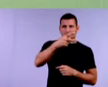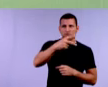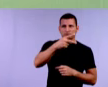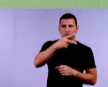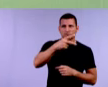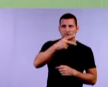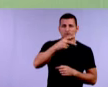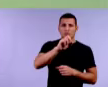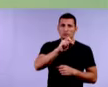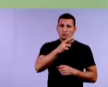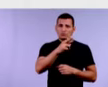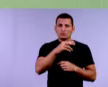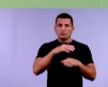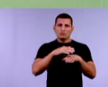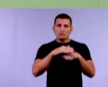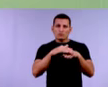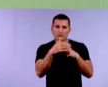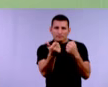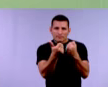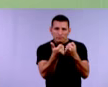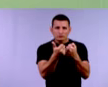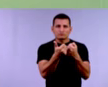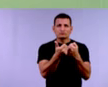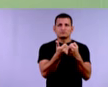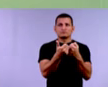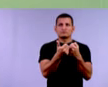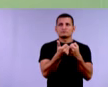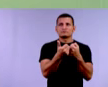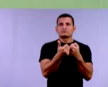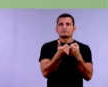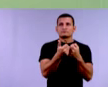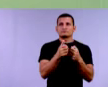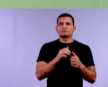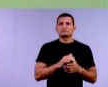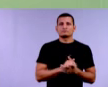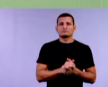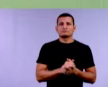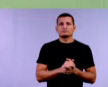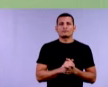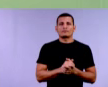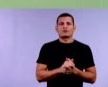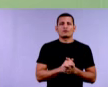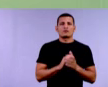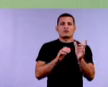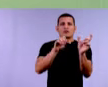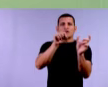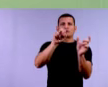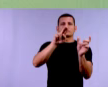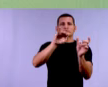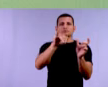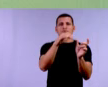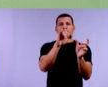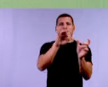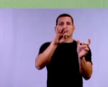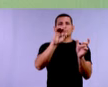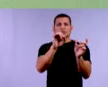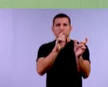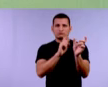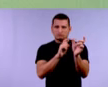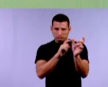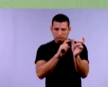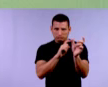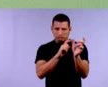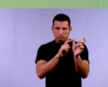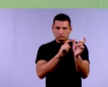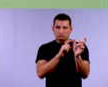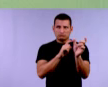estiver mais próximo. Bem, e se o sujeito for inexistente? Bem, pessoal,